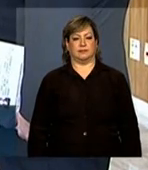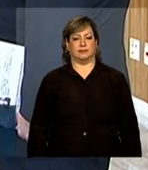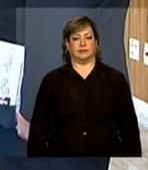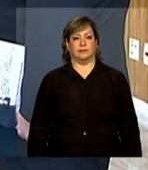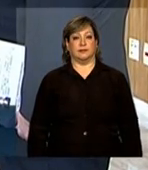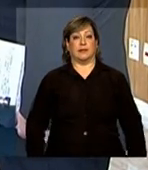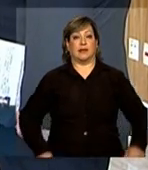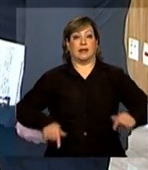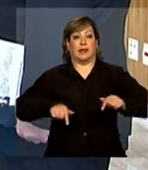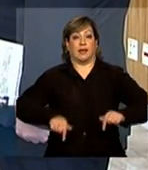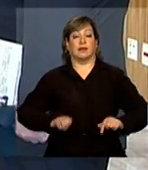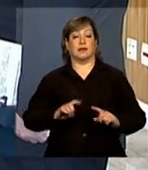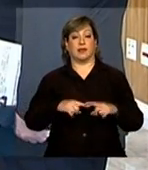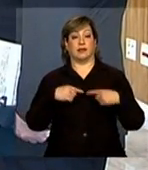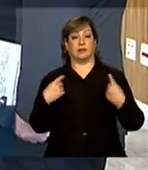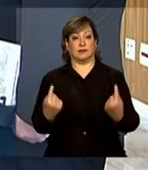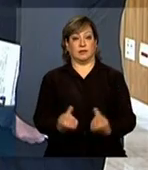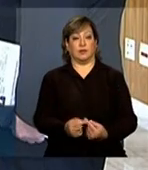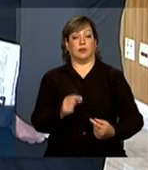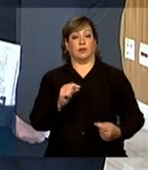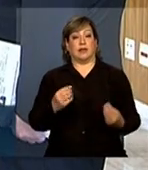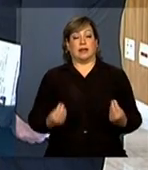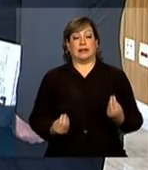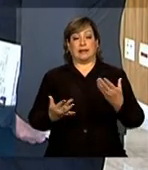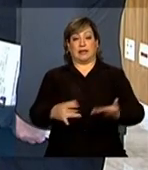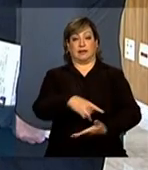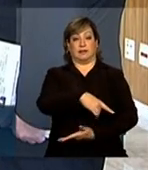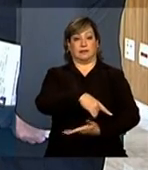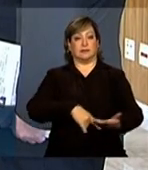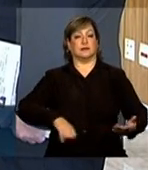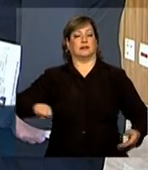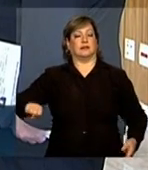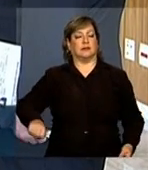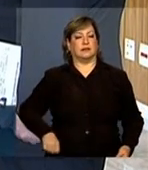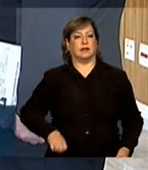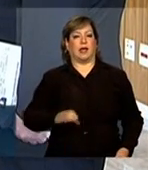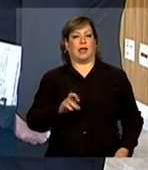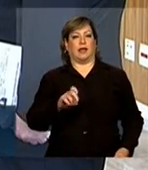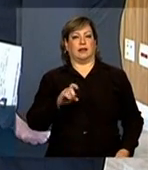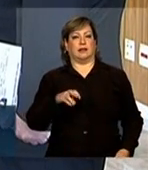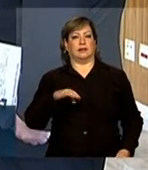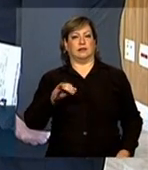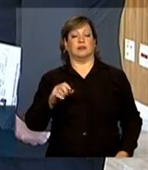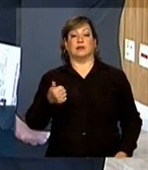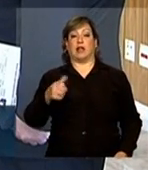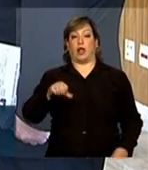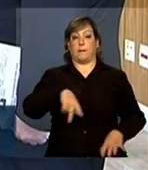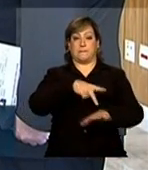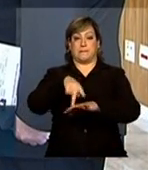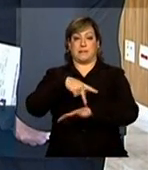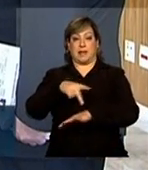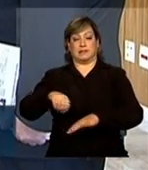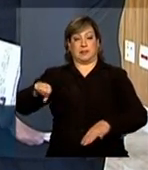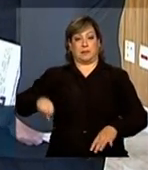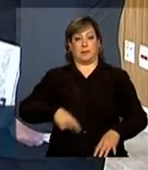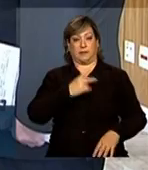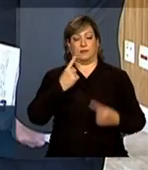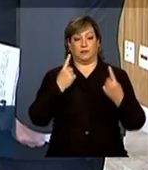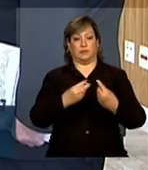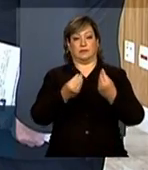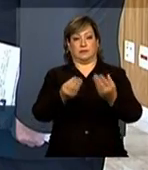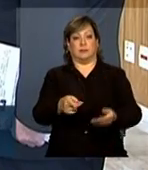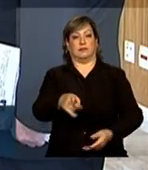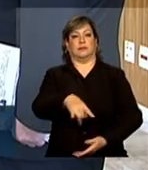Esta é a cerimônia de entrega de credenciais de embaixadores de 19 países à presidenta Dilma Rousseff.